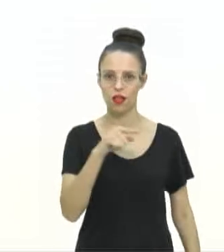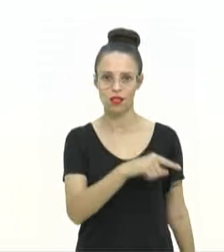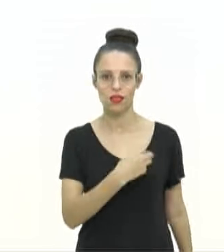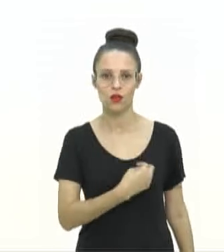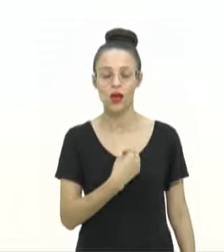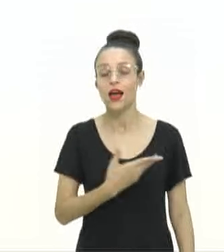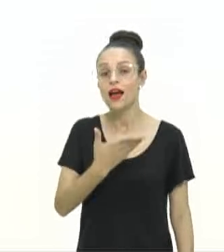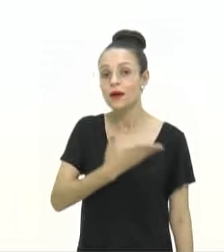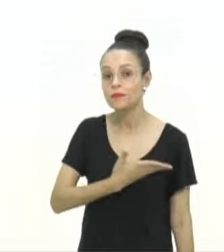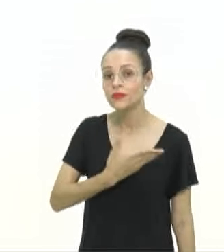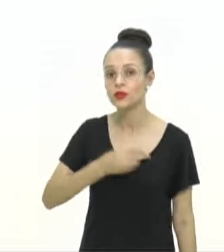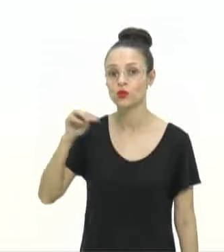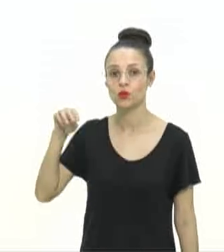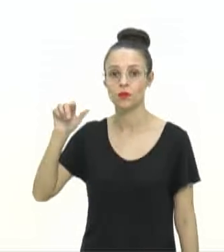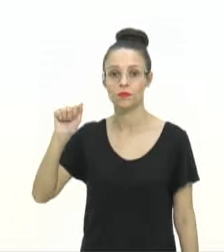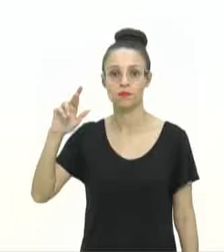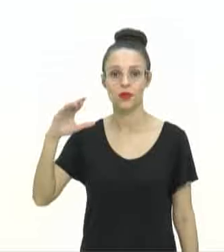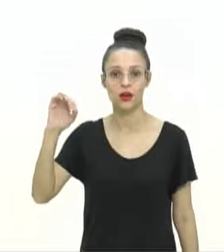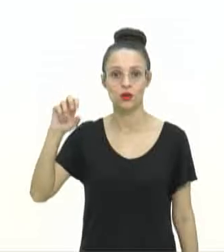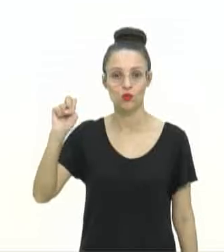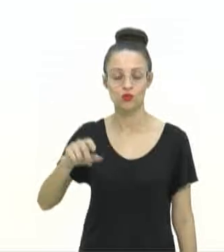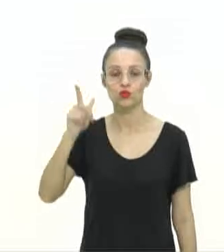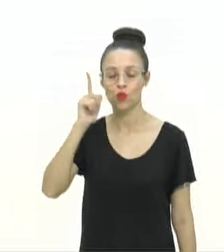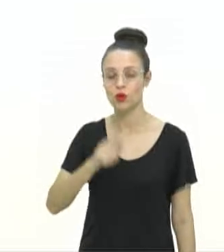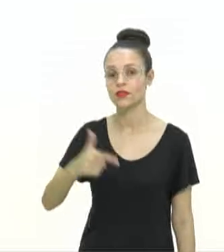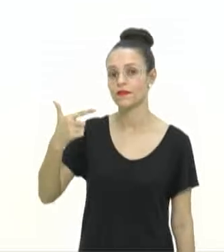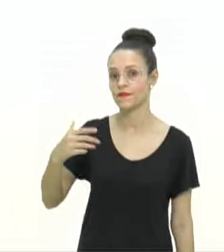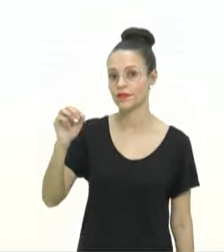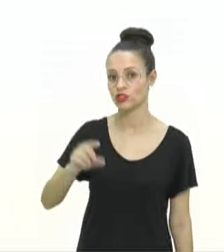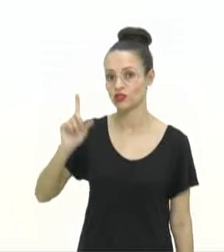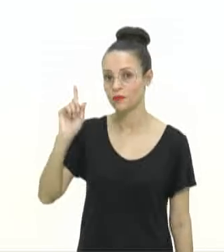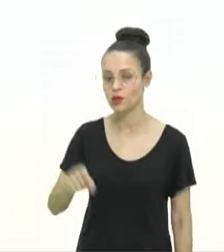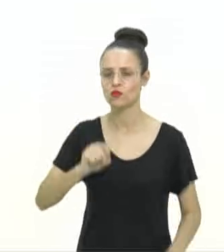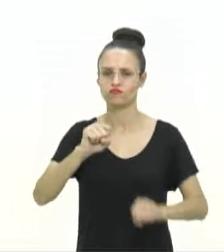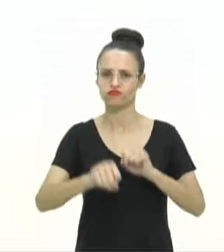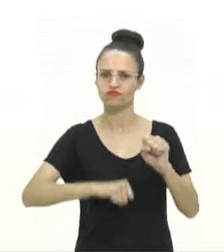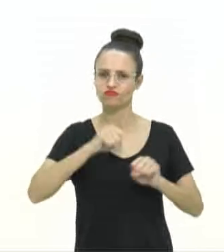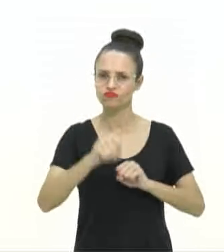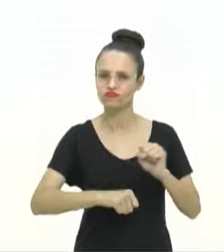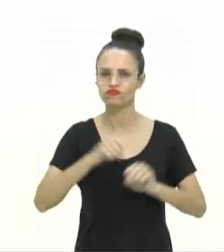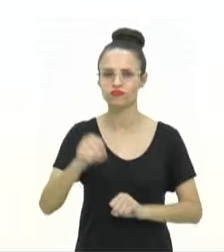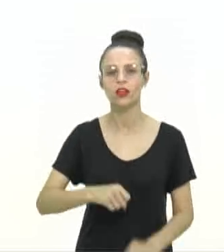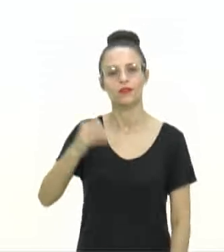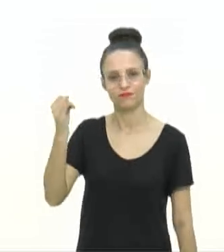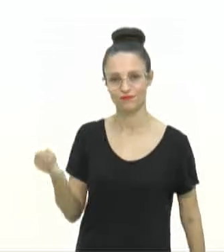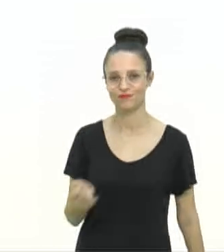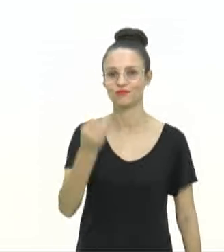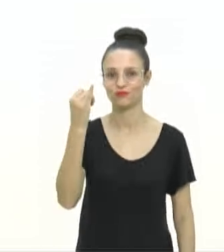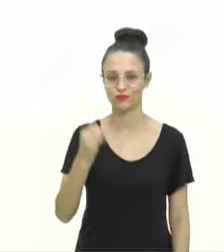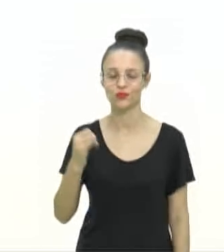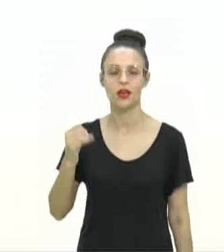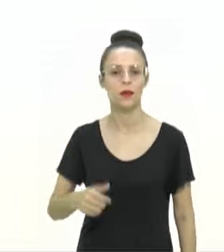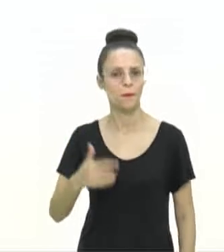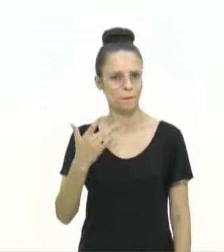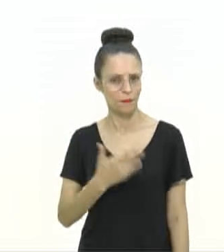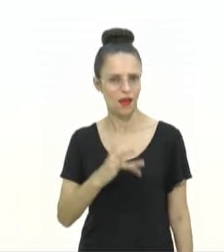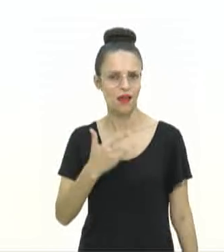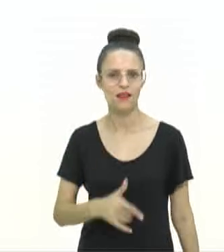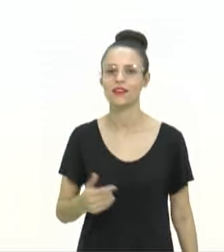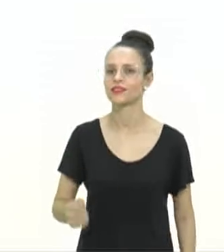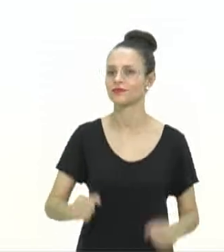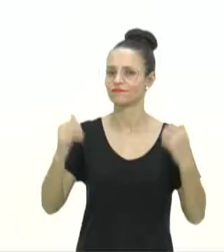amigo Marcos completou 20.000 quilômetros de pedalada, fato muito importante que merece